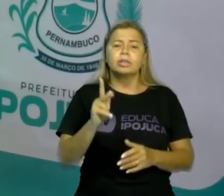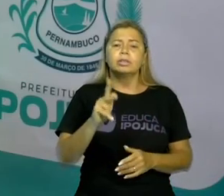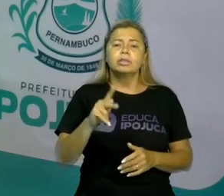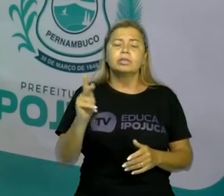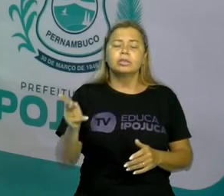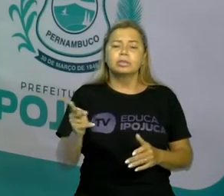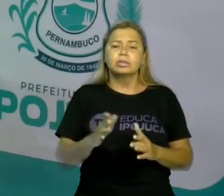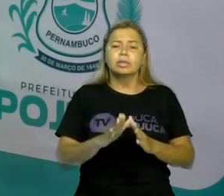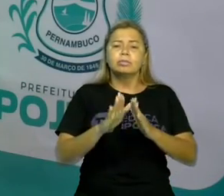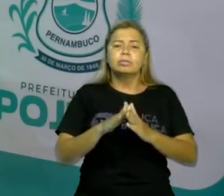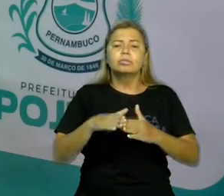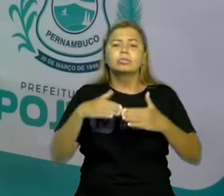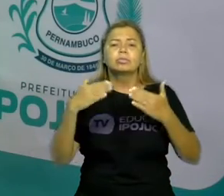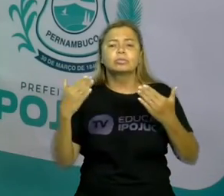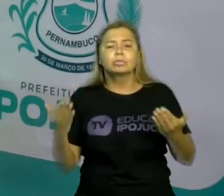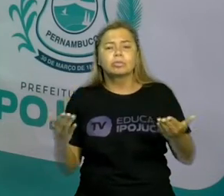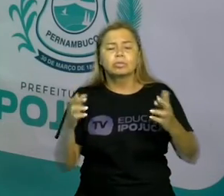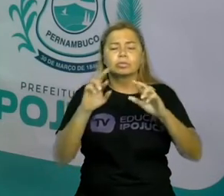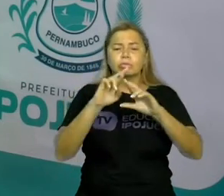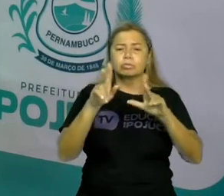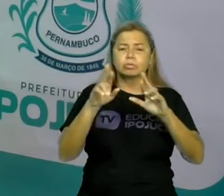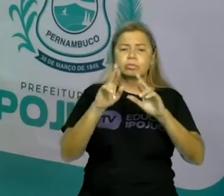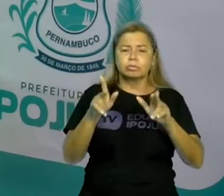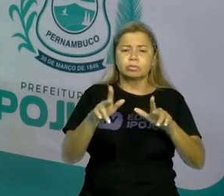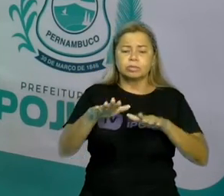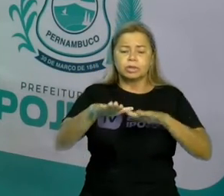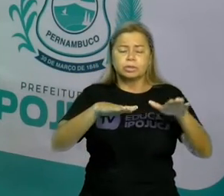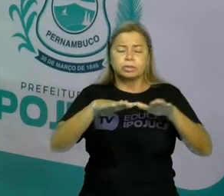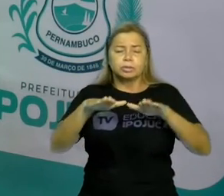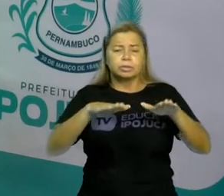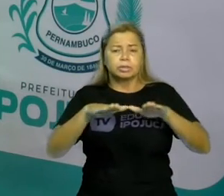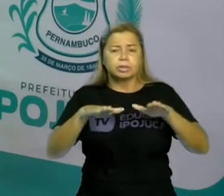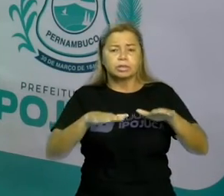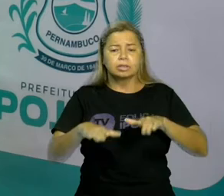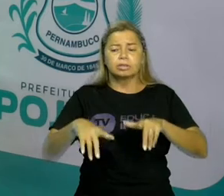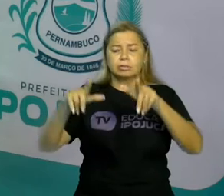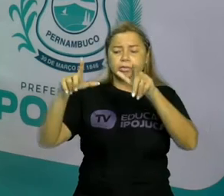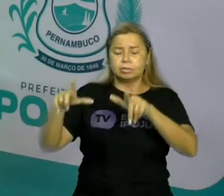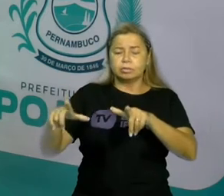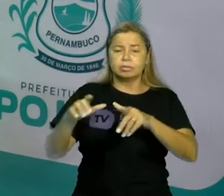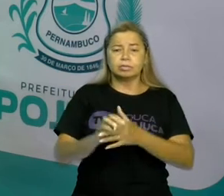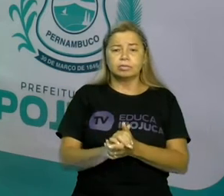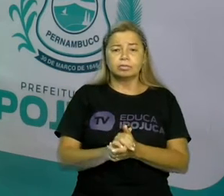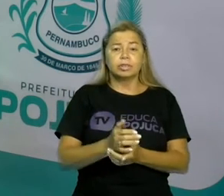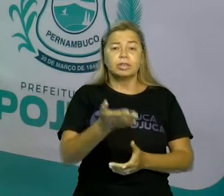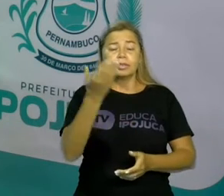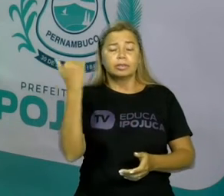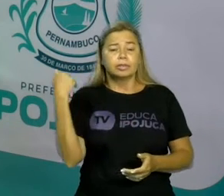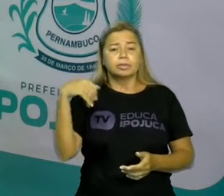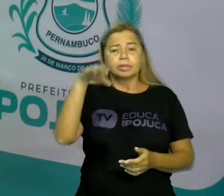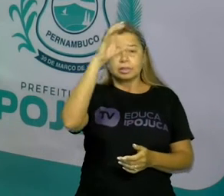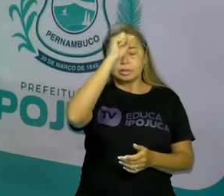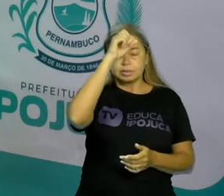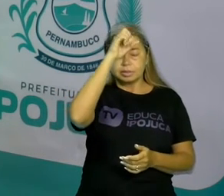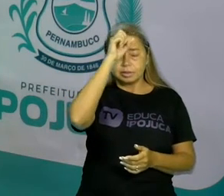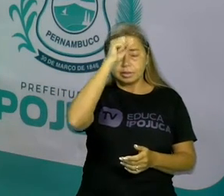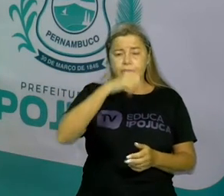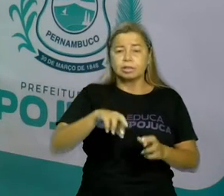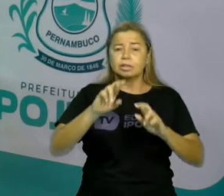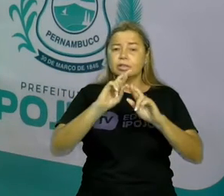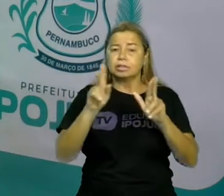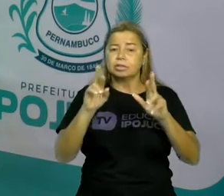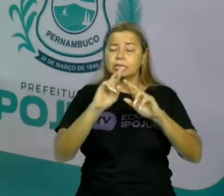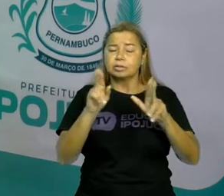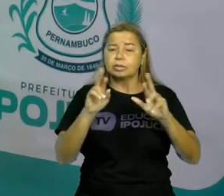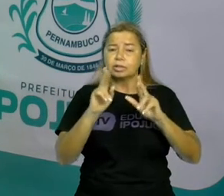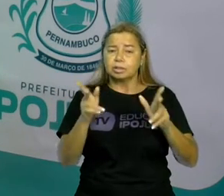a diferença entre a movimentação e a localização? Então, vamos conhecer quais são as